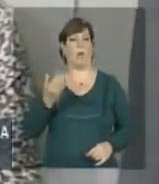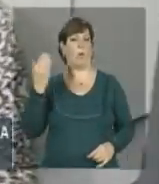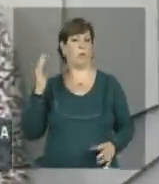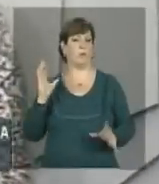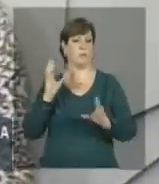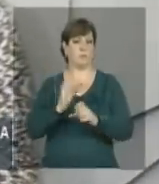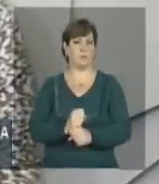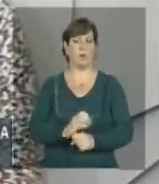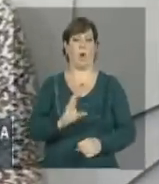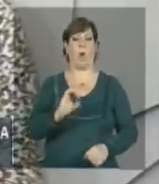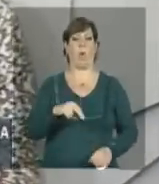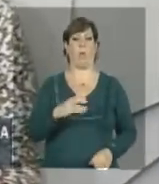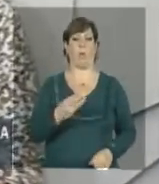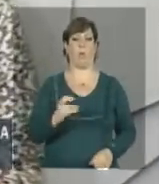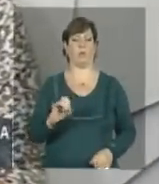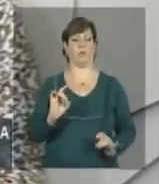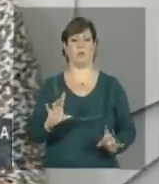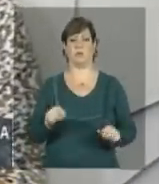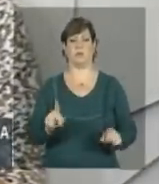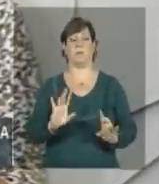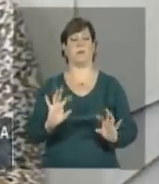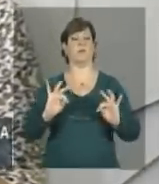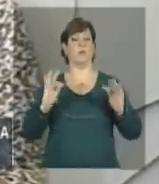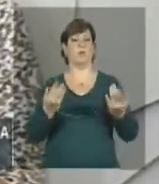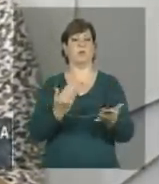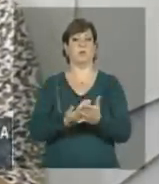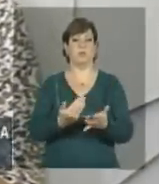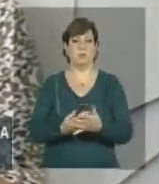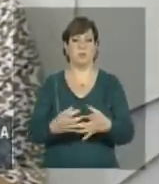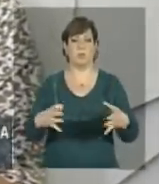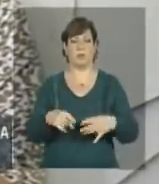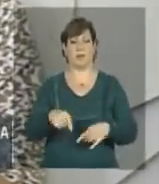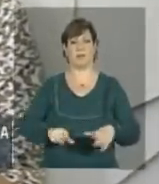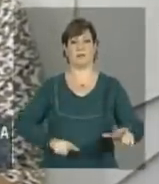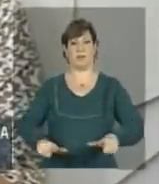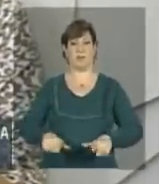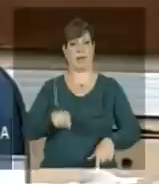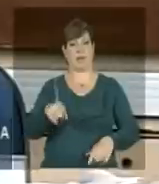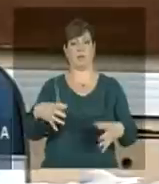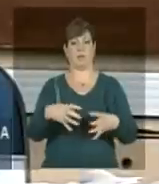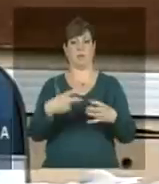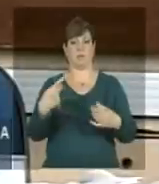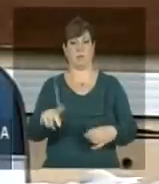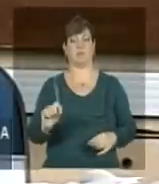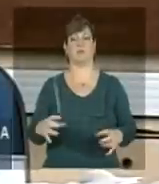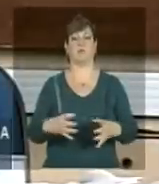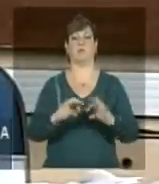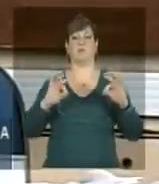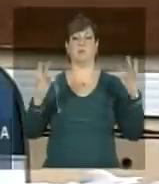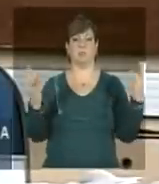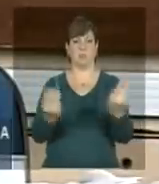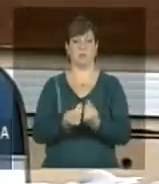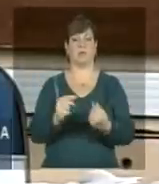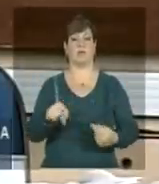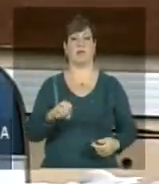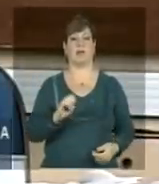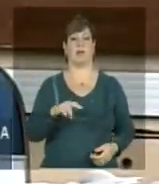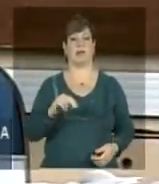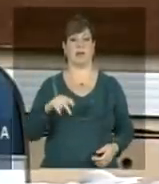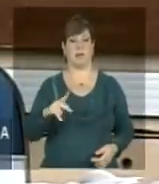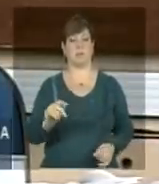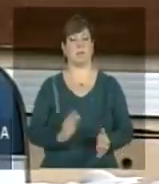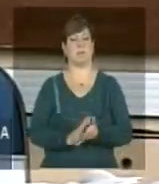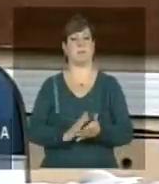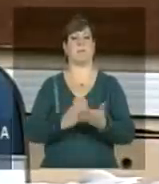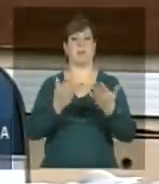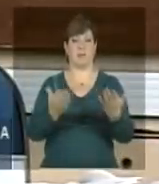o concurso em si, mas todos os estudos decorrentes desse trabalho, ela e sua equipe, mas estender a toda a equipe da ENAP os